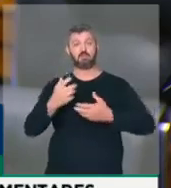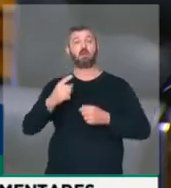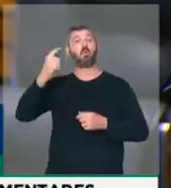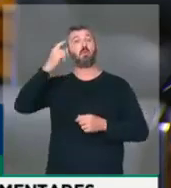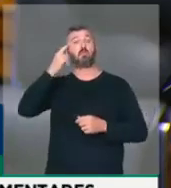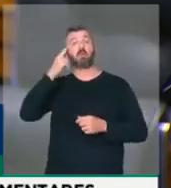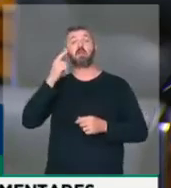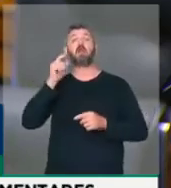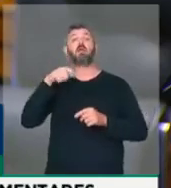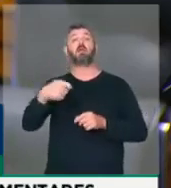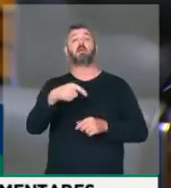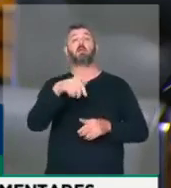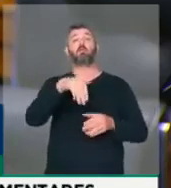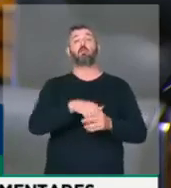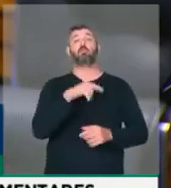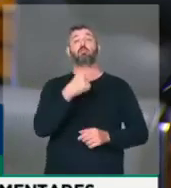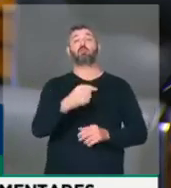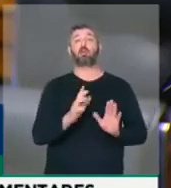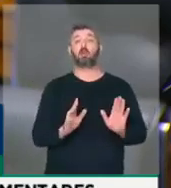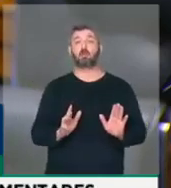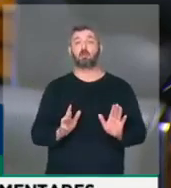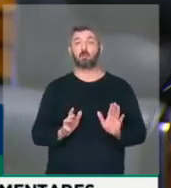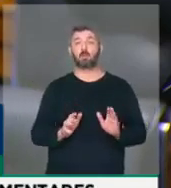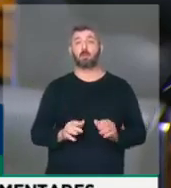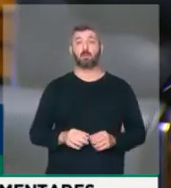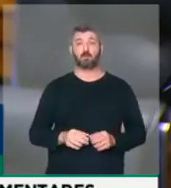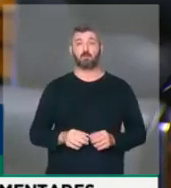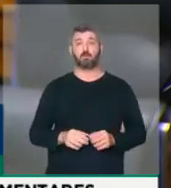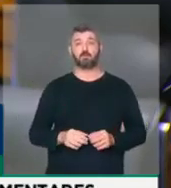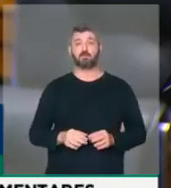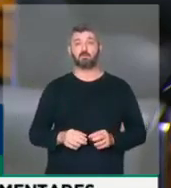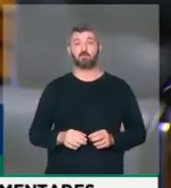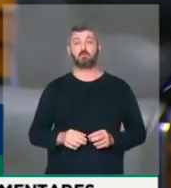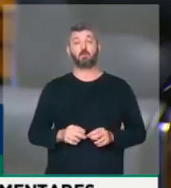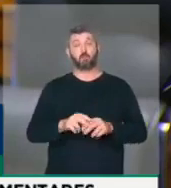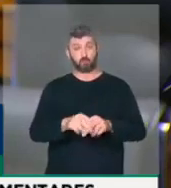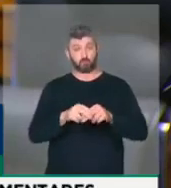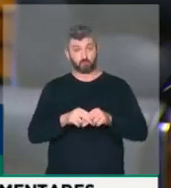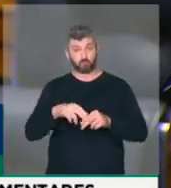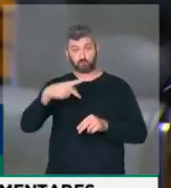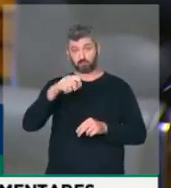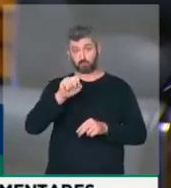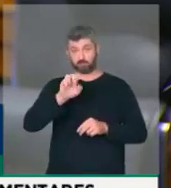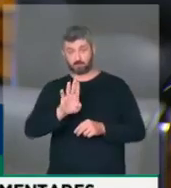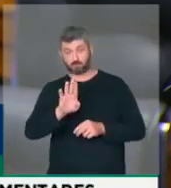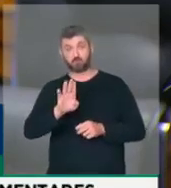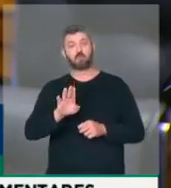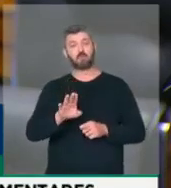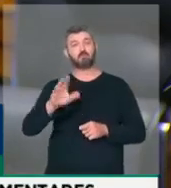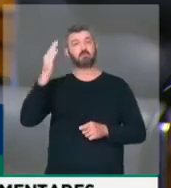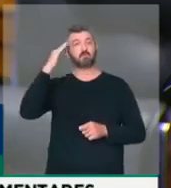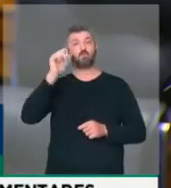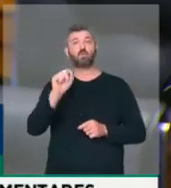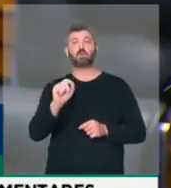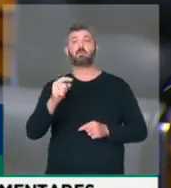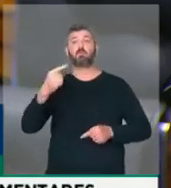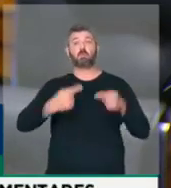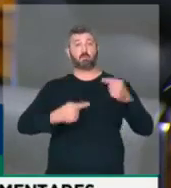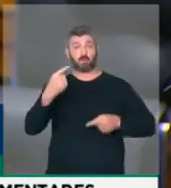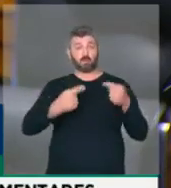pensa aqueles que nos fizeram chegar até aqui. Por isso que o PSB entende que o debate